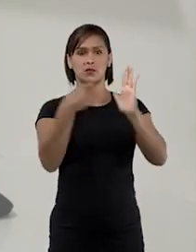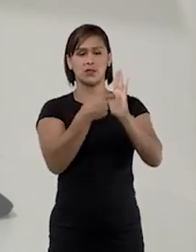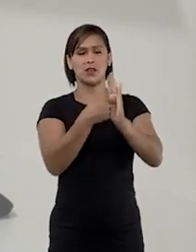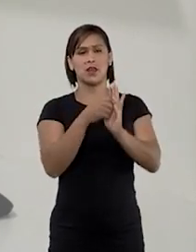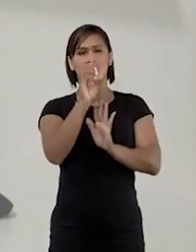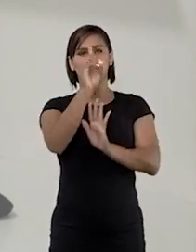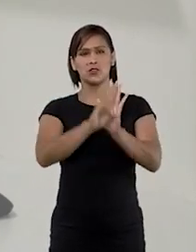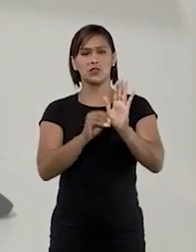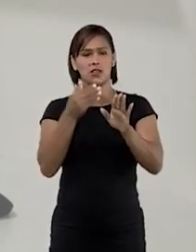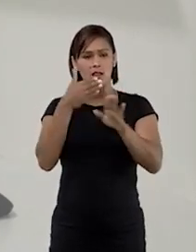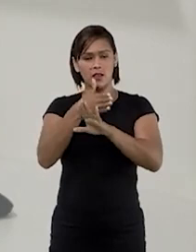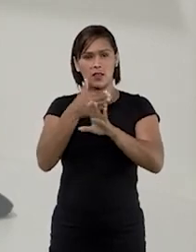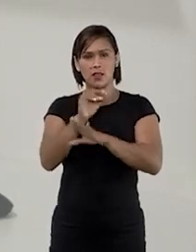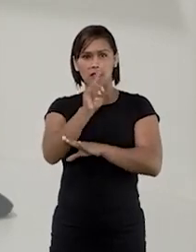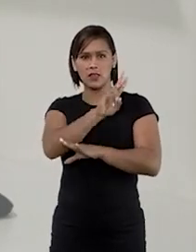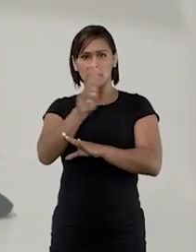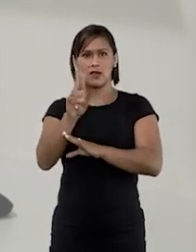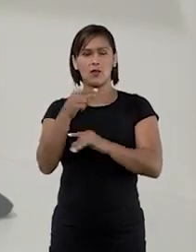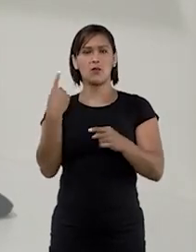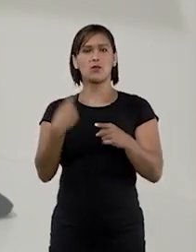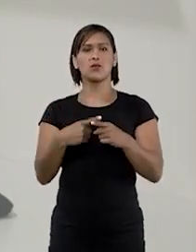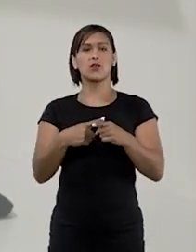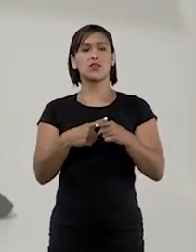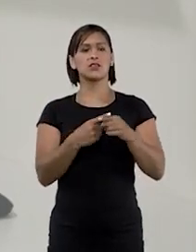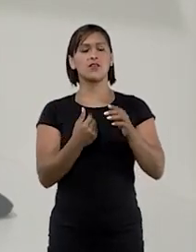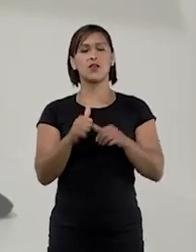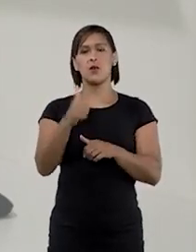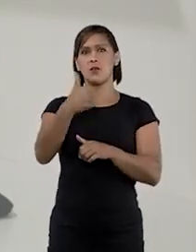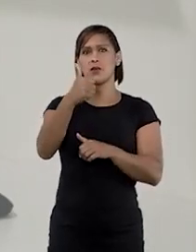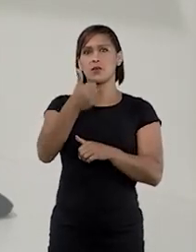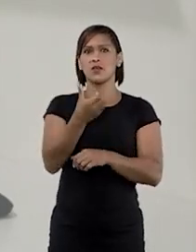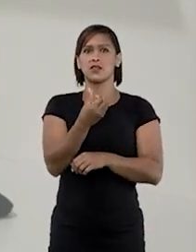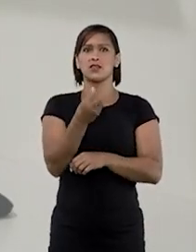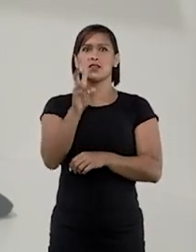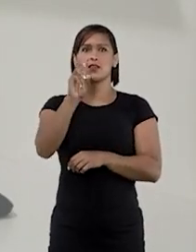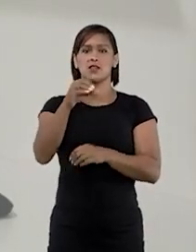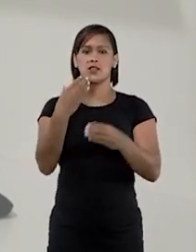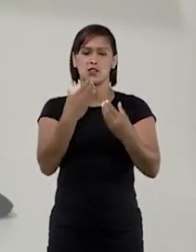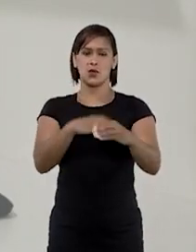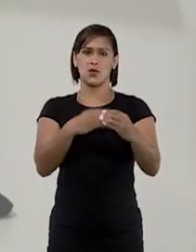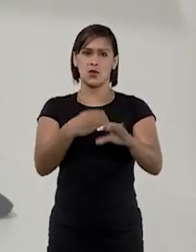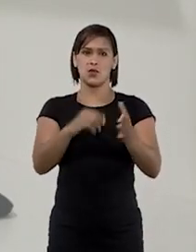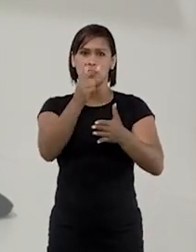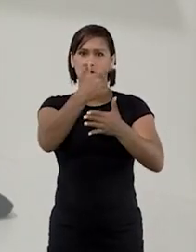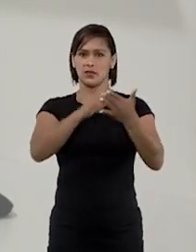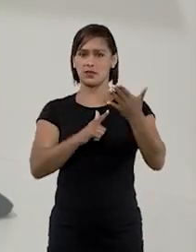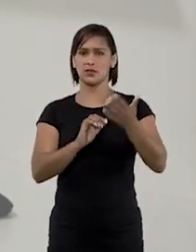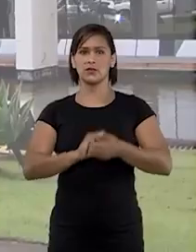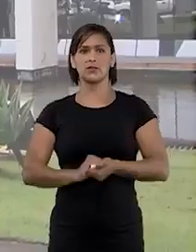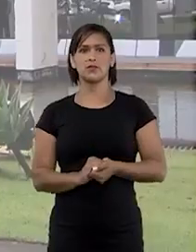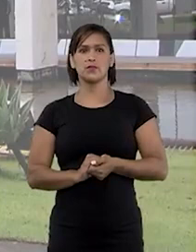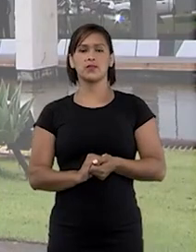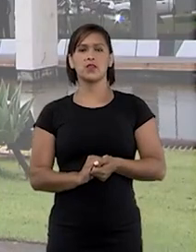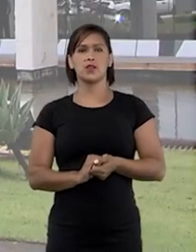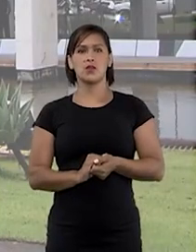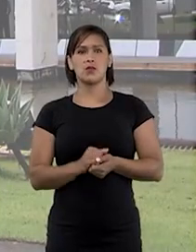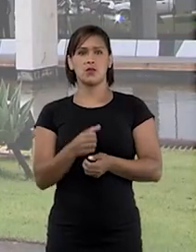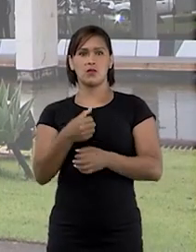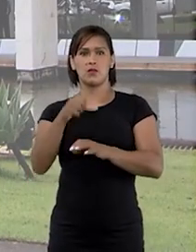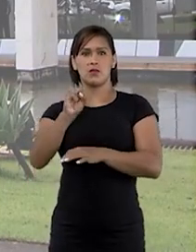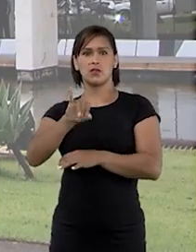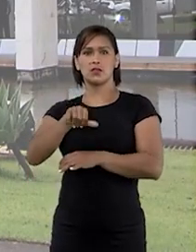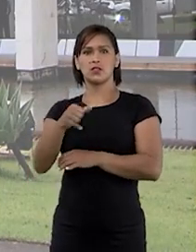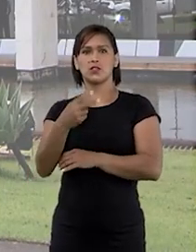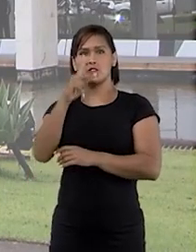impetrantes teriam direito à nomeação dessas vagas pois estariam entre os primeiros 65 colocados da lista o